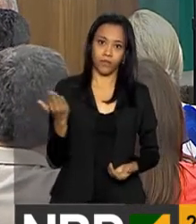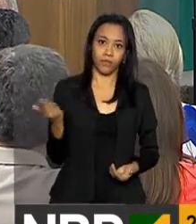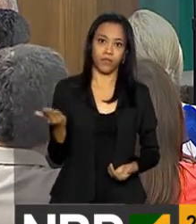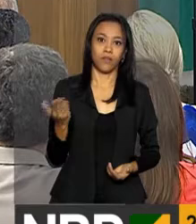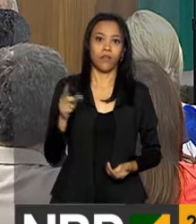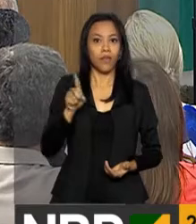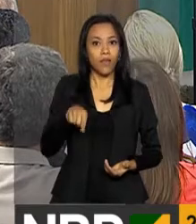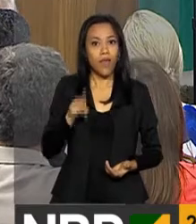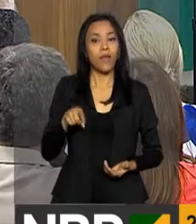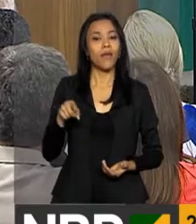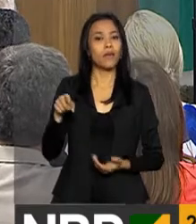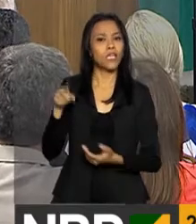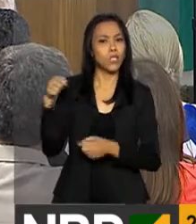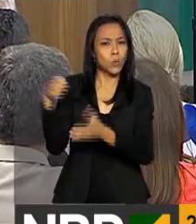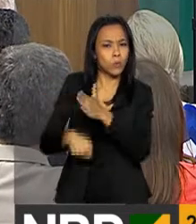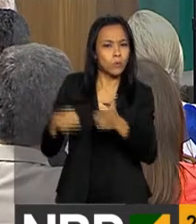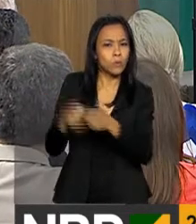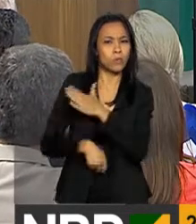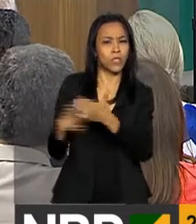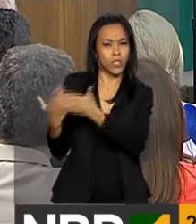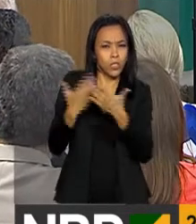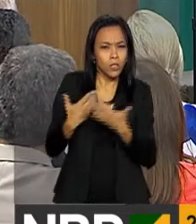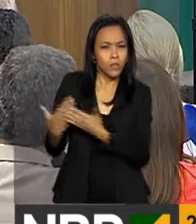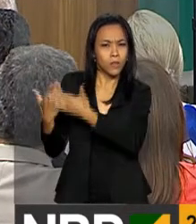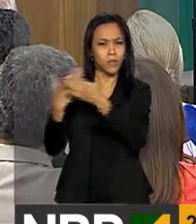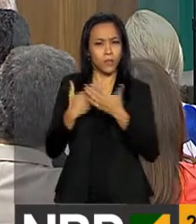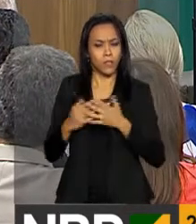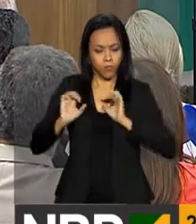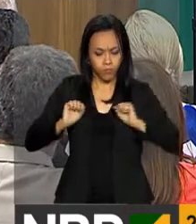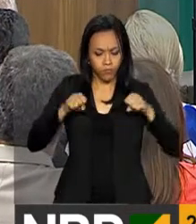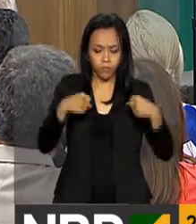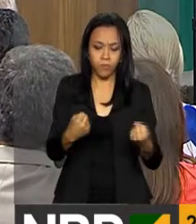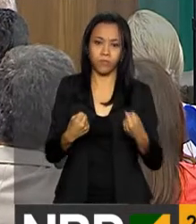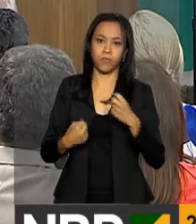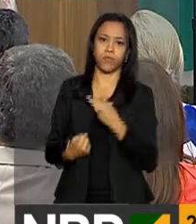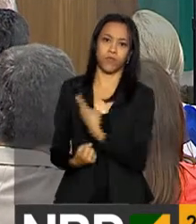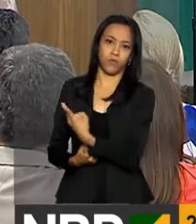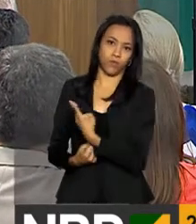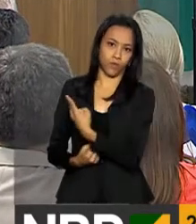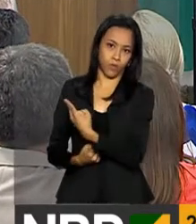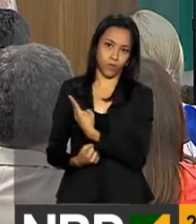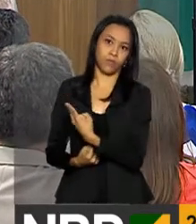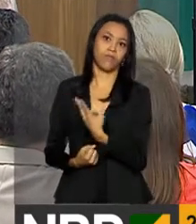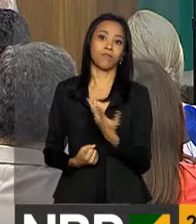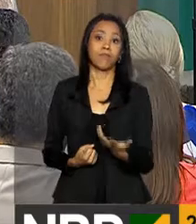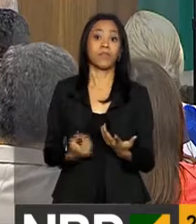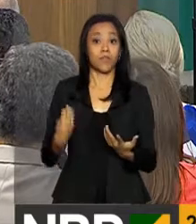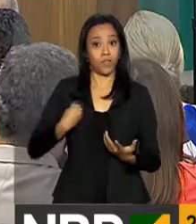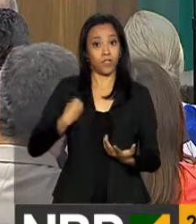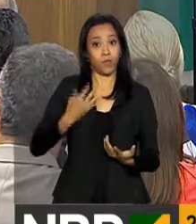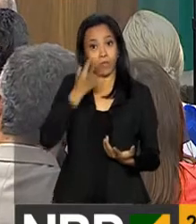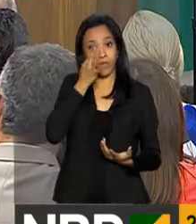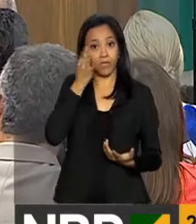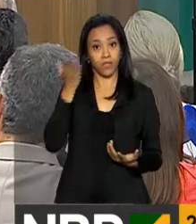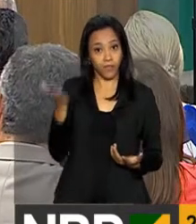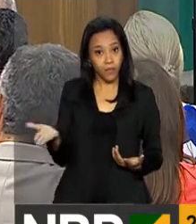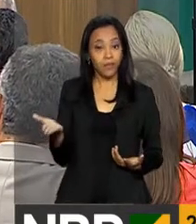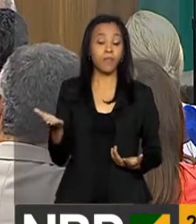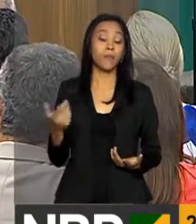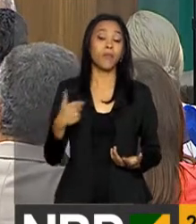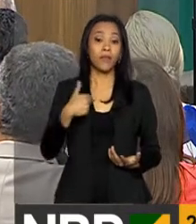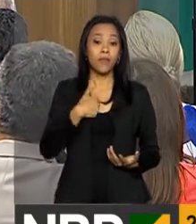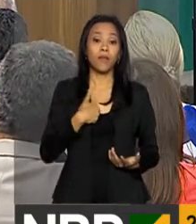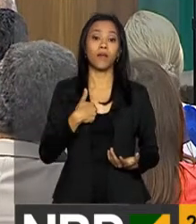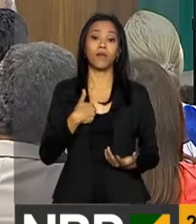aqueles que militam que labutam na educação mas particularmente aos seus dirigentes que estão aqui adiante e até eu